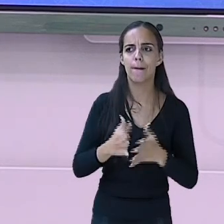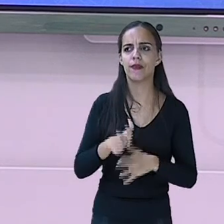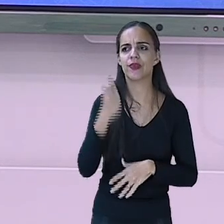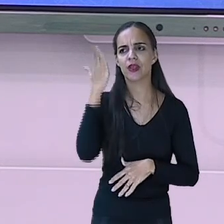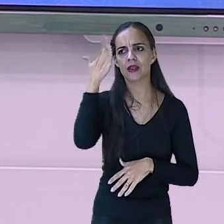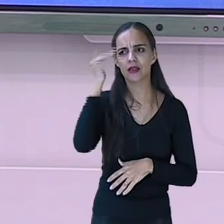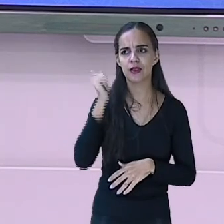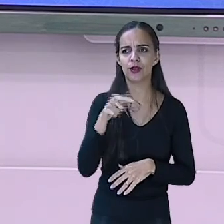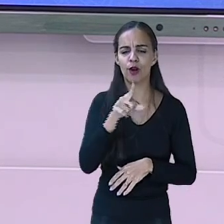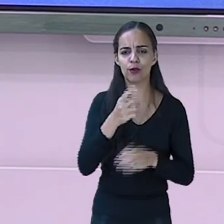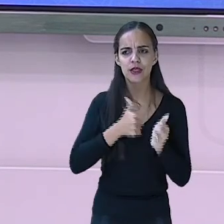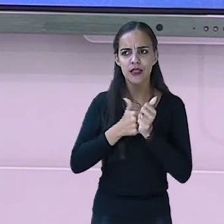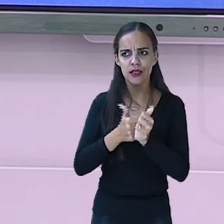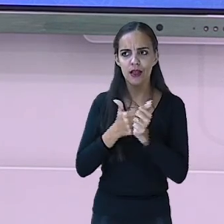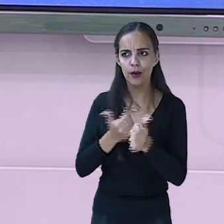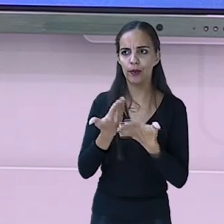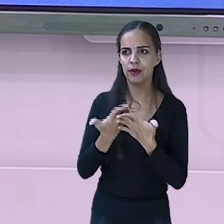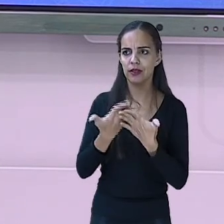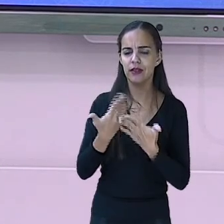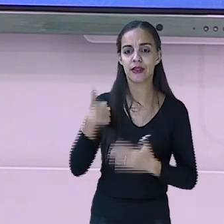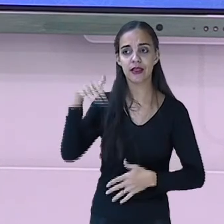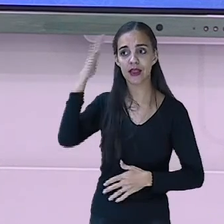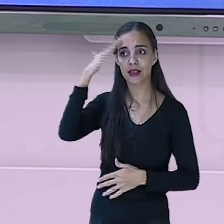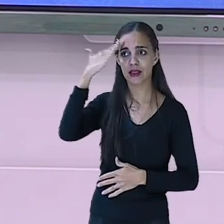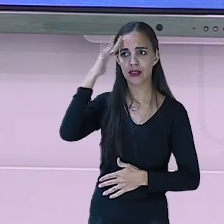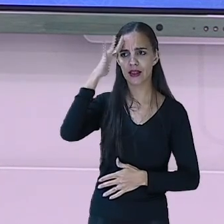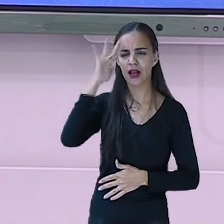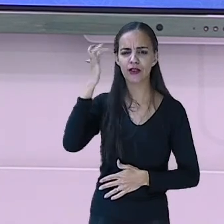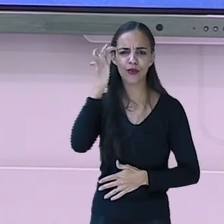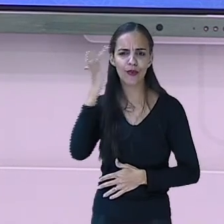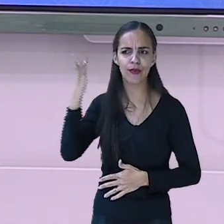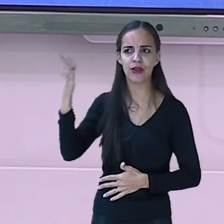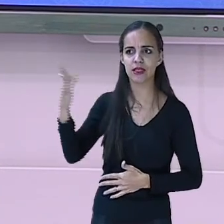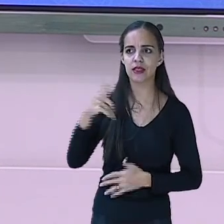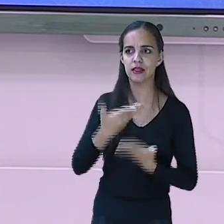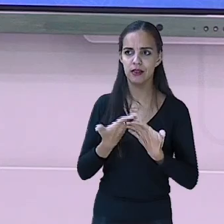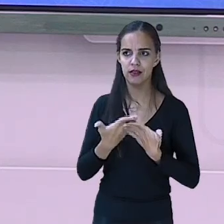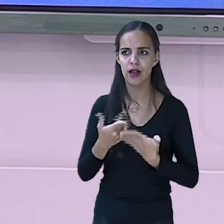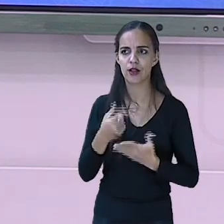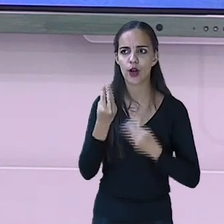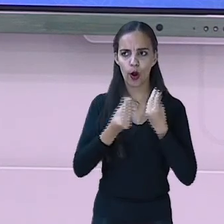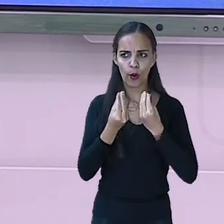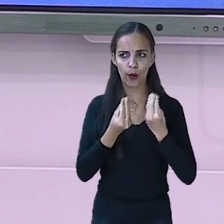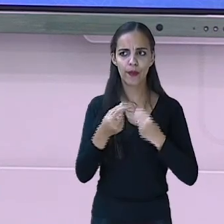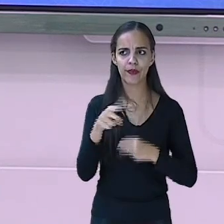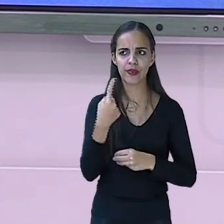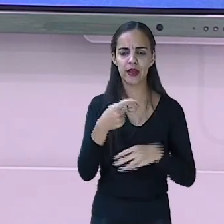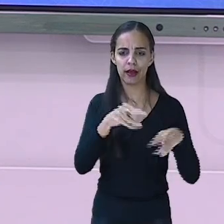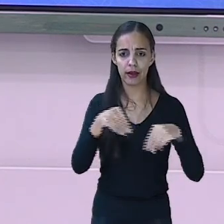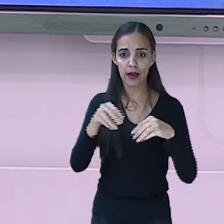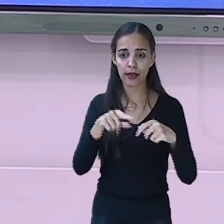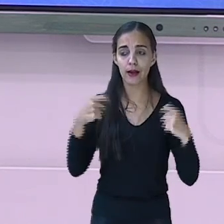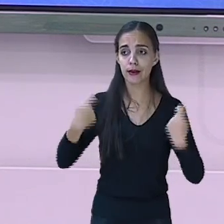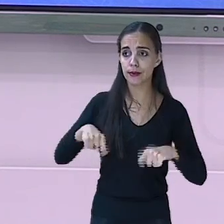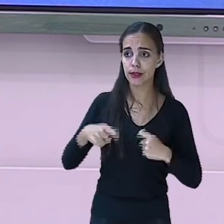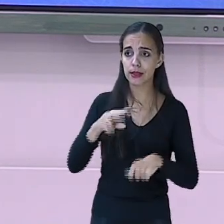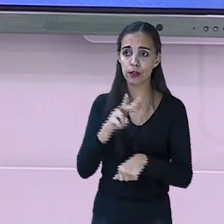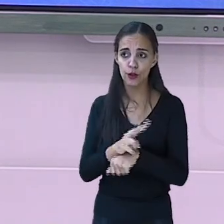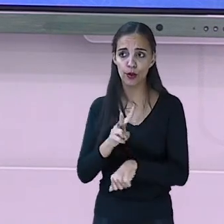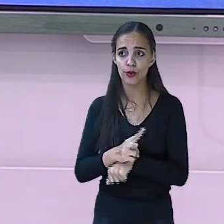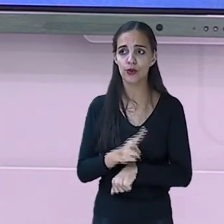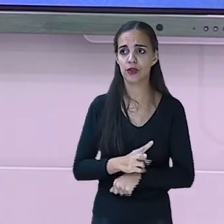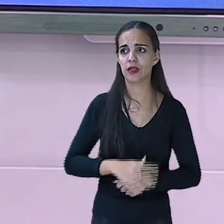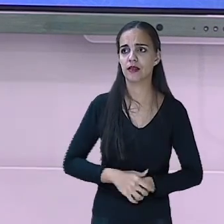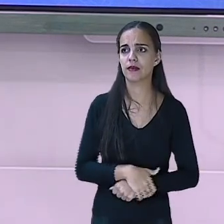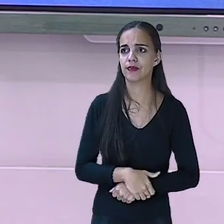está acompanhando, está entendendo com mais facilidade essa necessidade que a terra tem. Então,